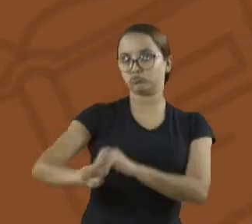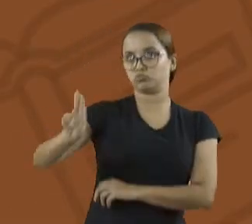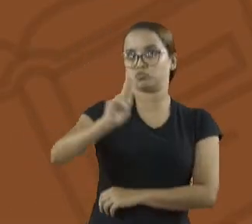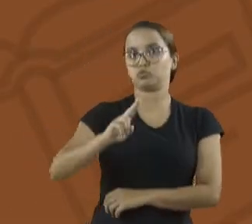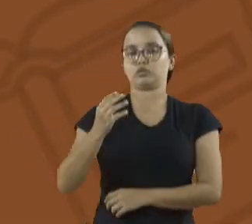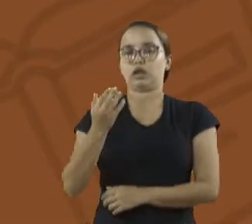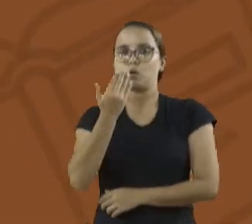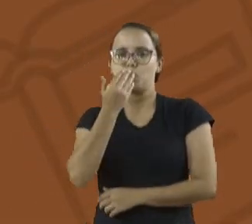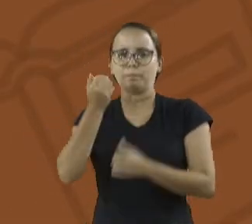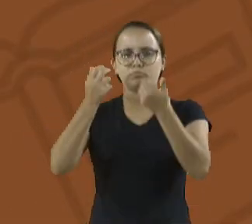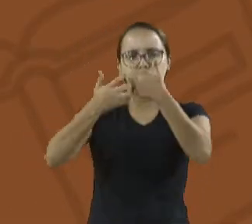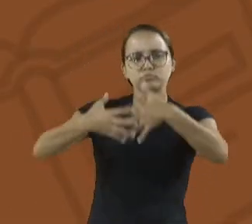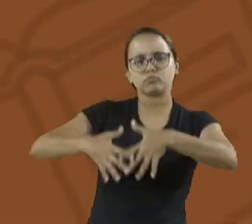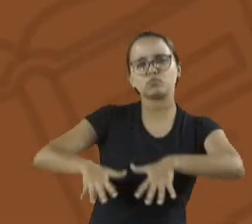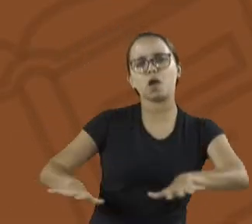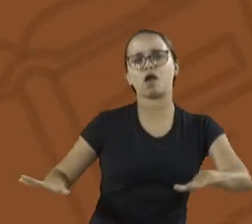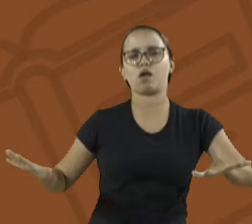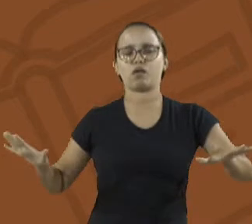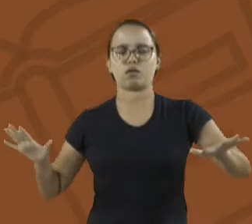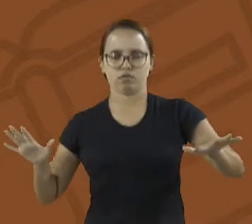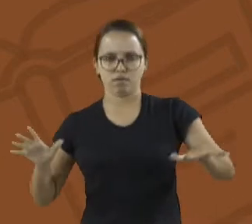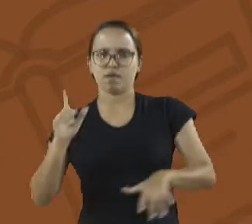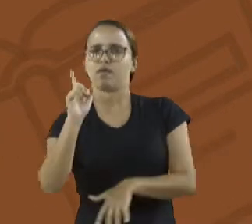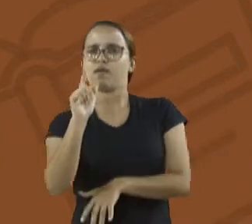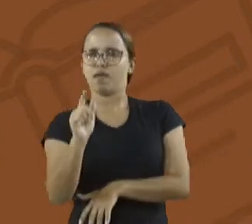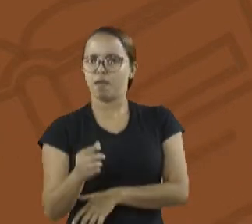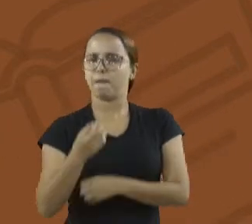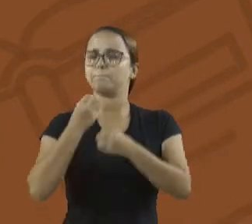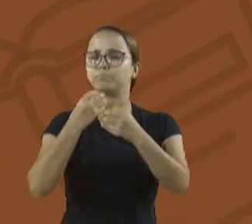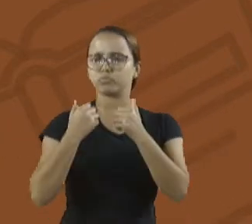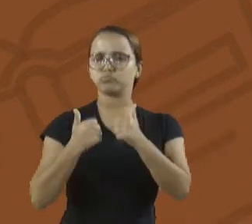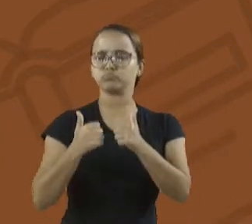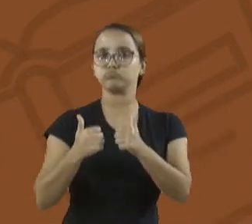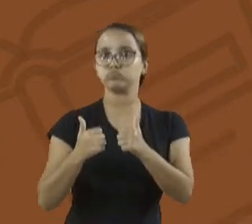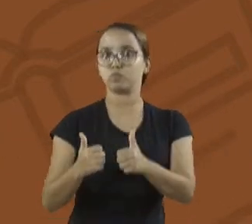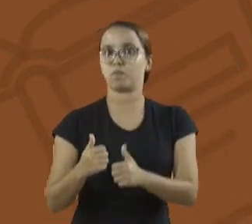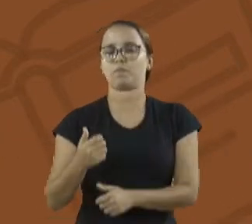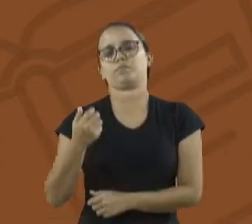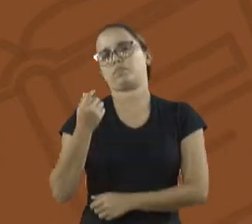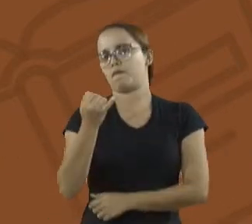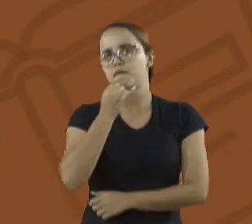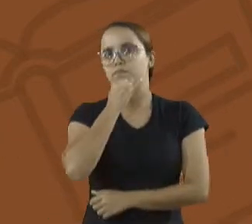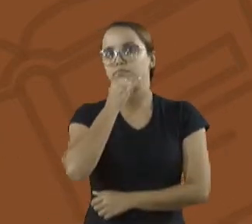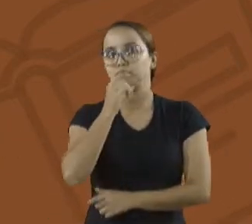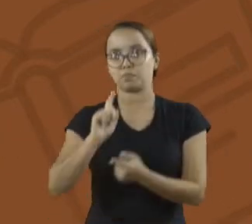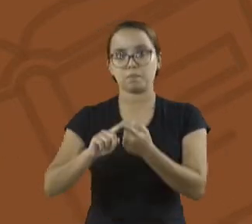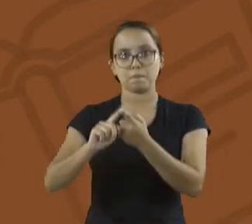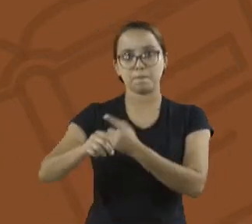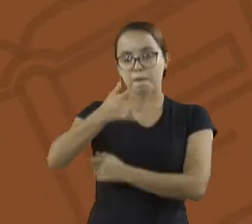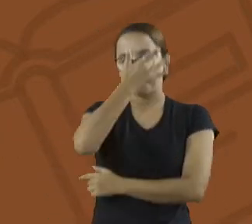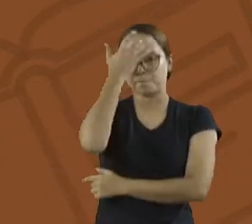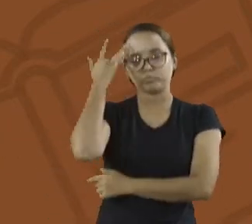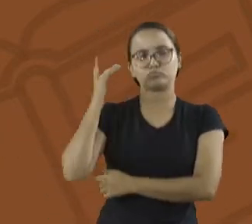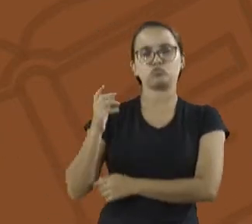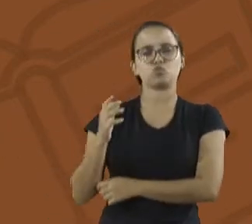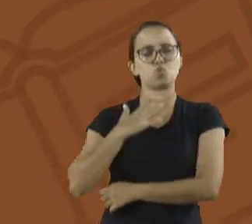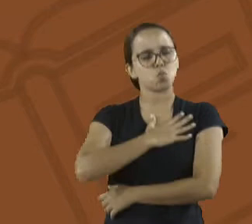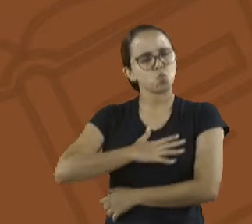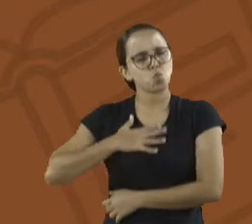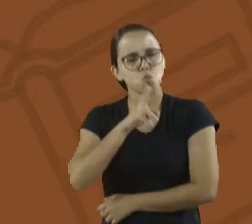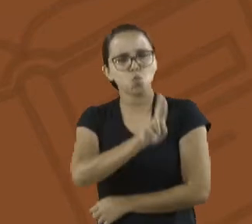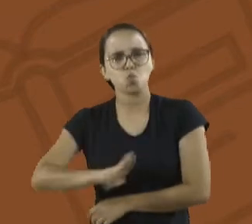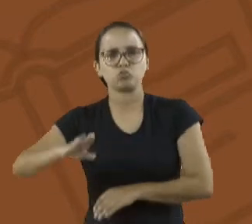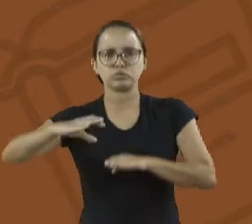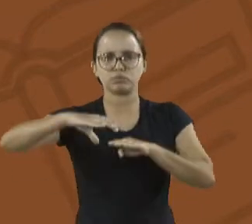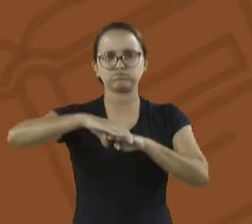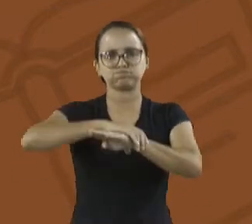industrializados. Isso é um estilo de vida, né? Tem gente que gosta de usar tênis para caminhar, porque é mais confortável. Legal, isso vai trazer um